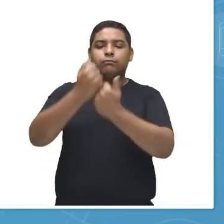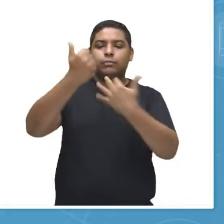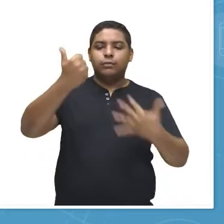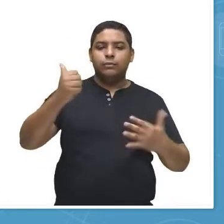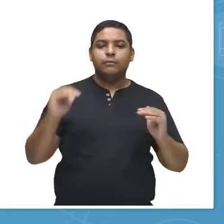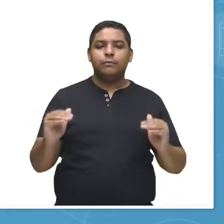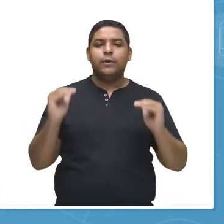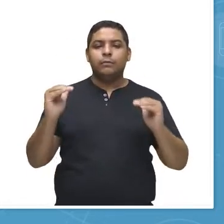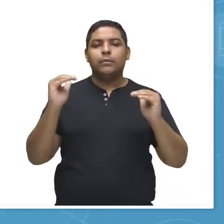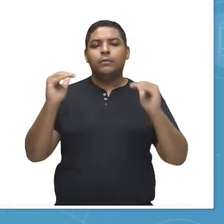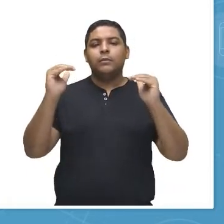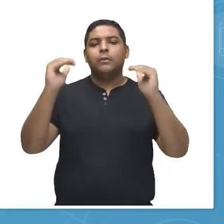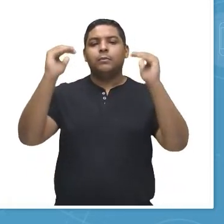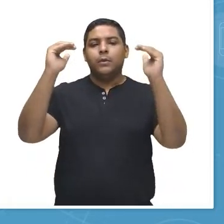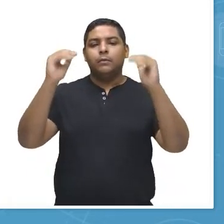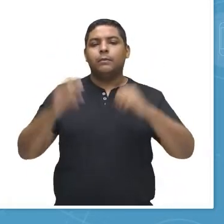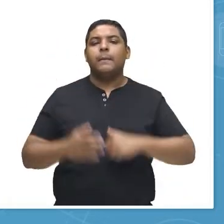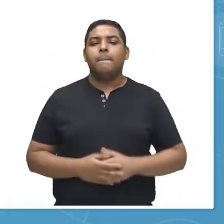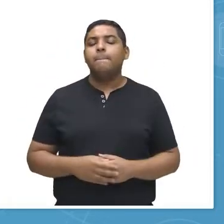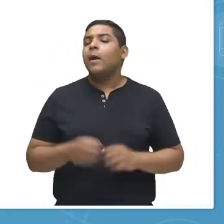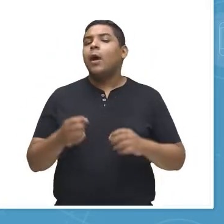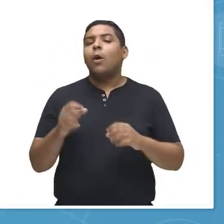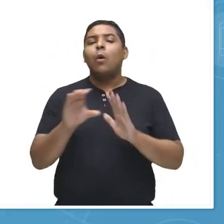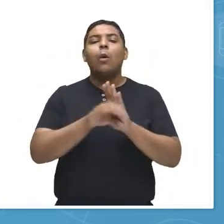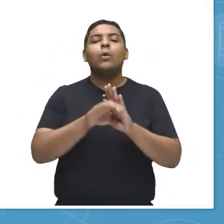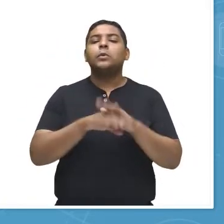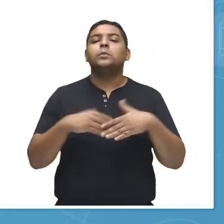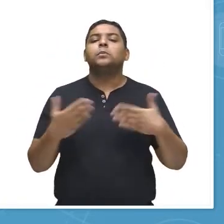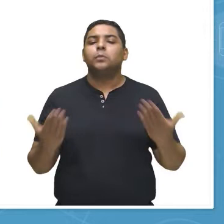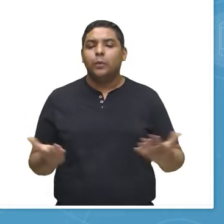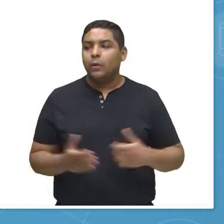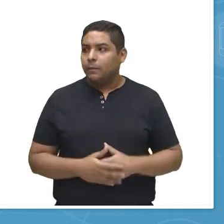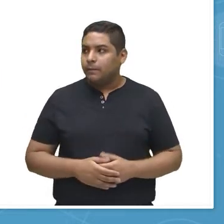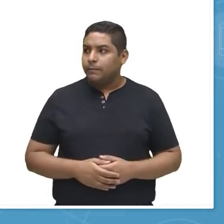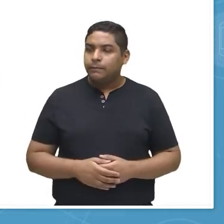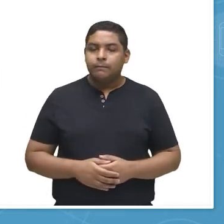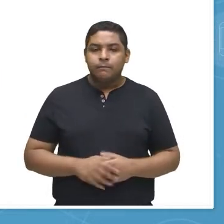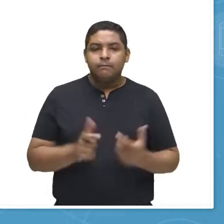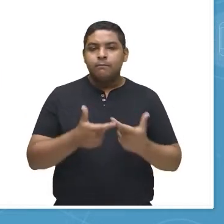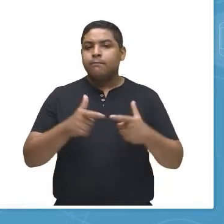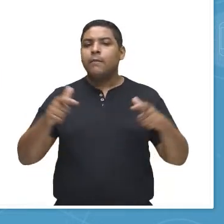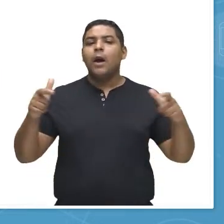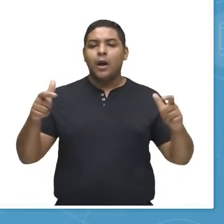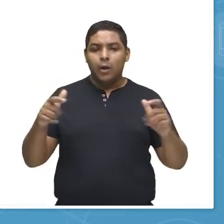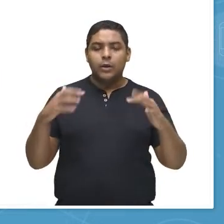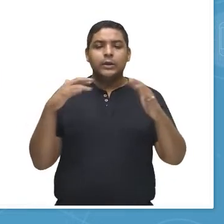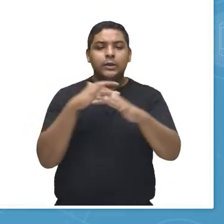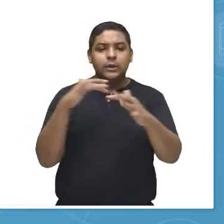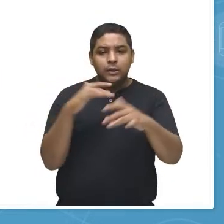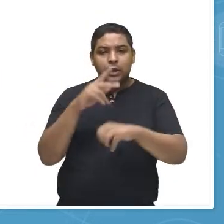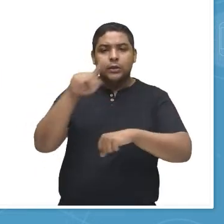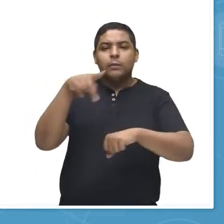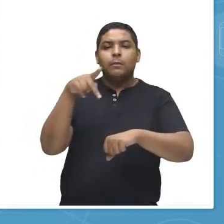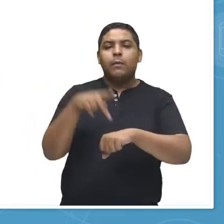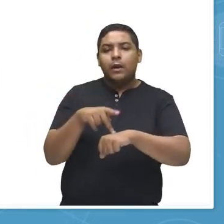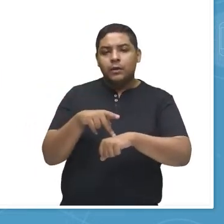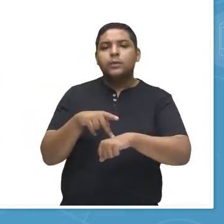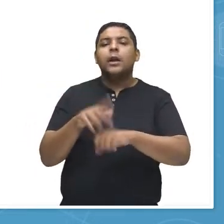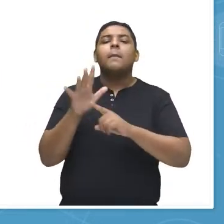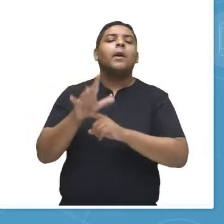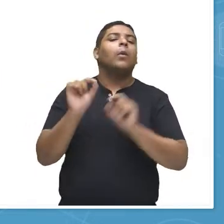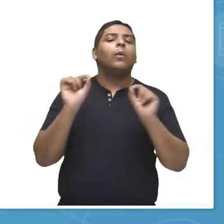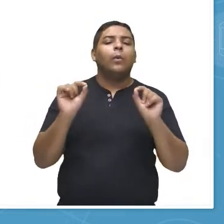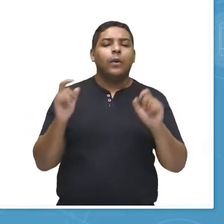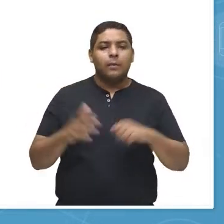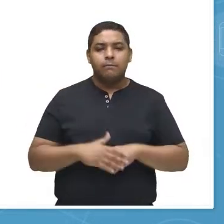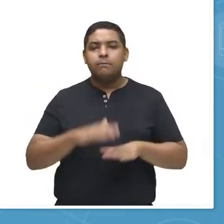bom? As maiores cidades do país que apresentam melhores infraestruturas e condições econômicas são